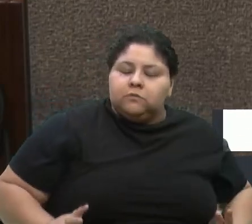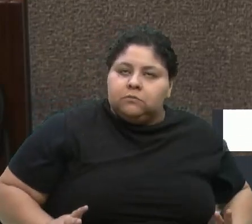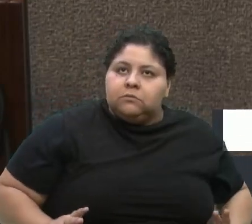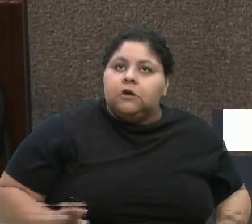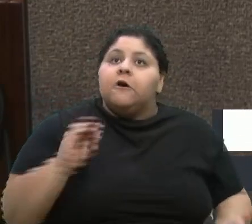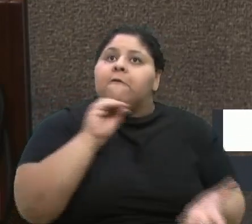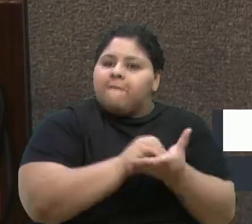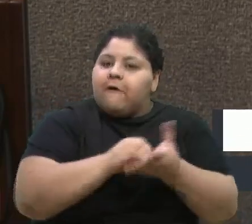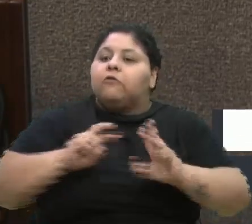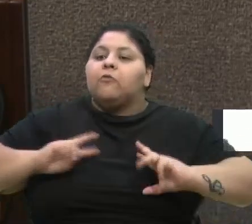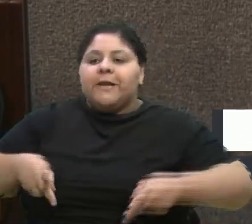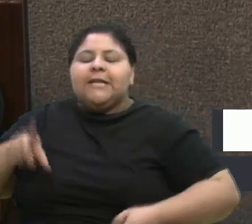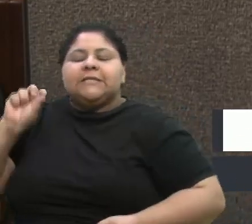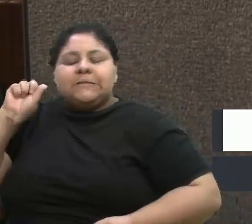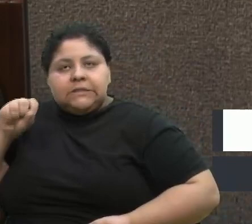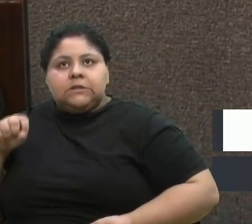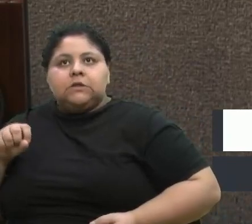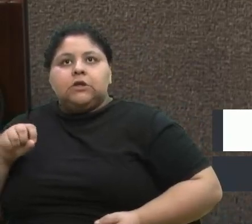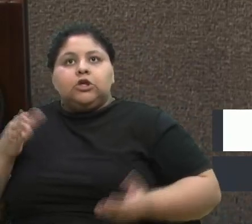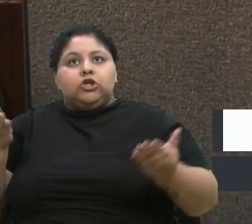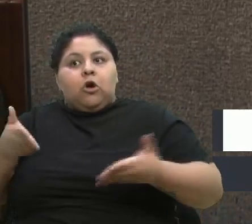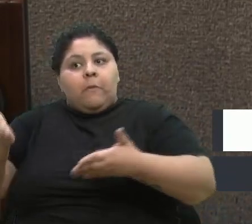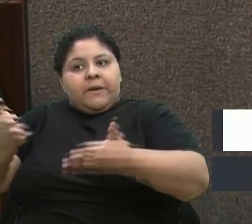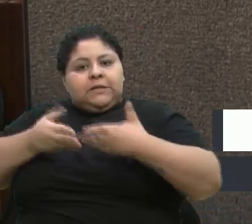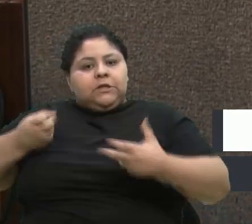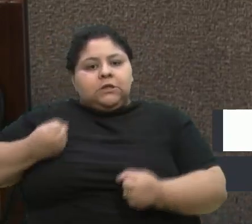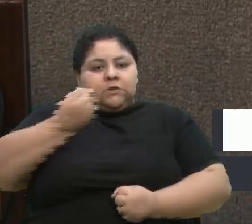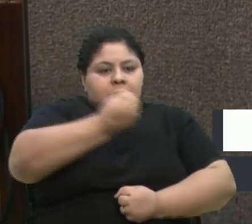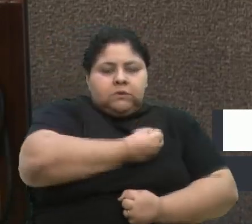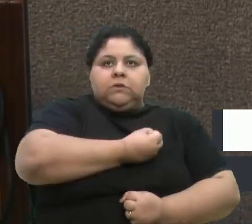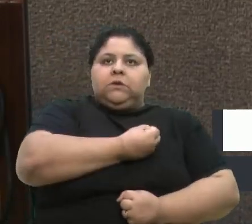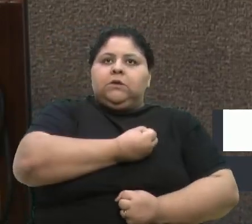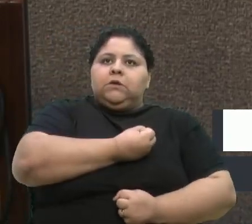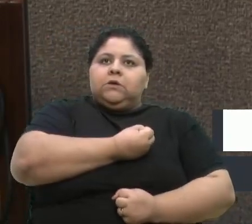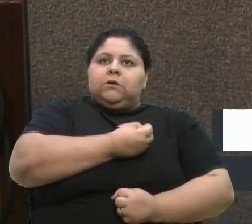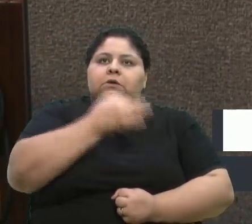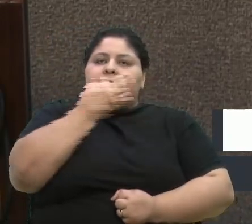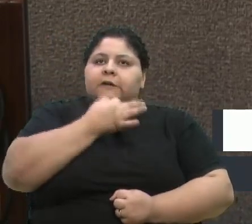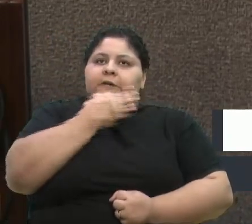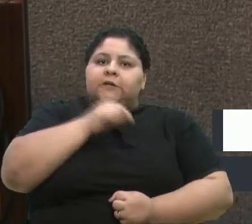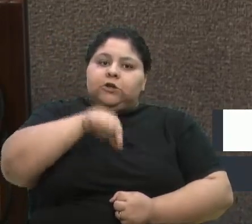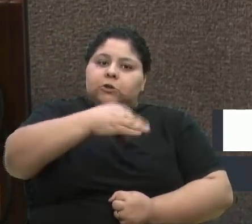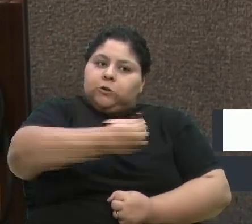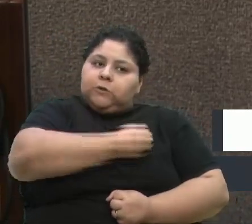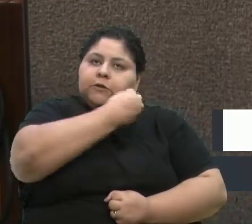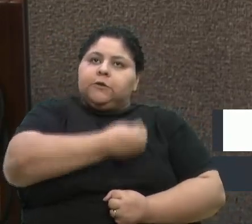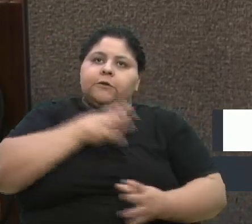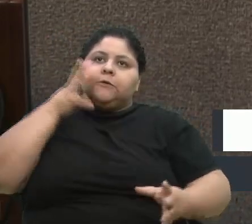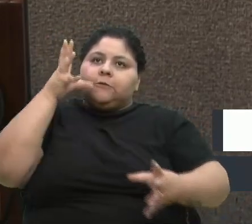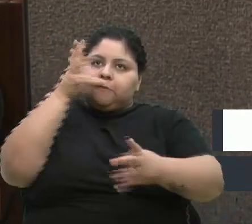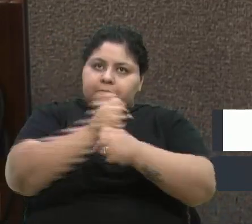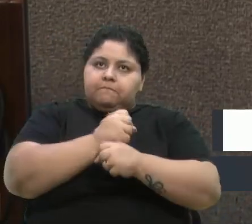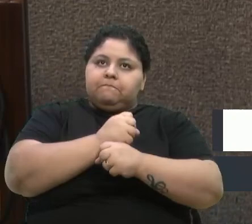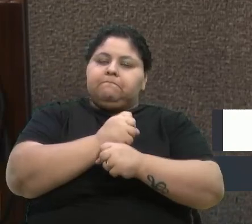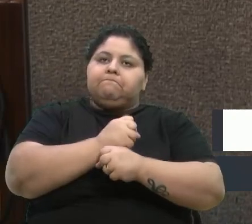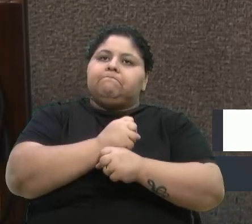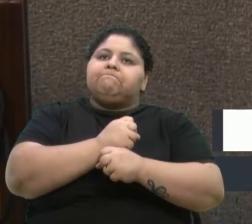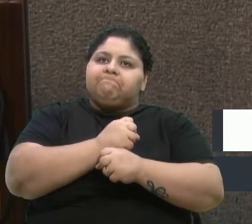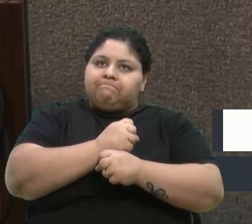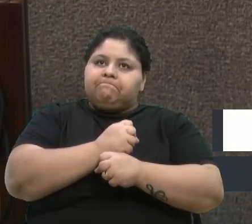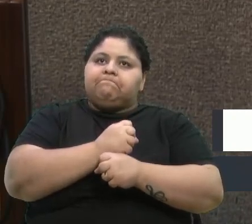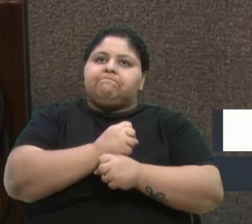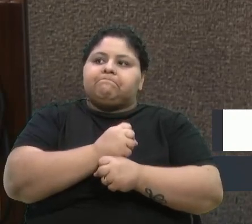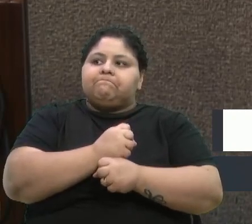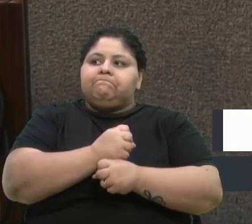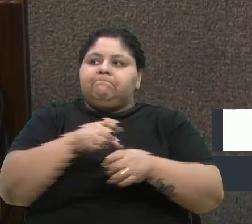falta humanidade. Então, só para trazer também esses números e essa situação que Caxias vive hoje na questão animal. A Vossa Excelência tem feito